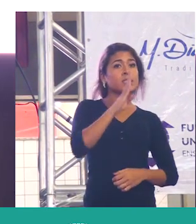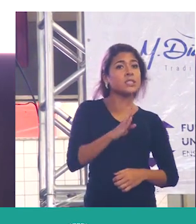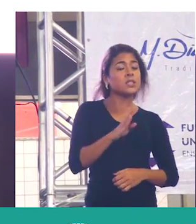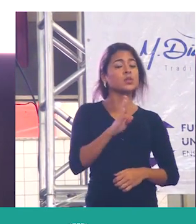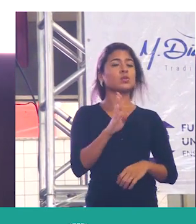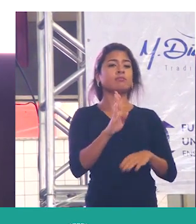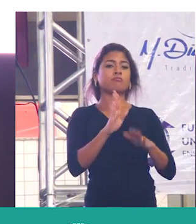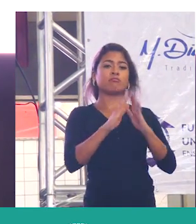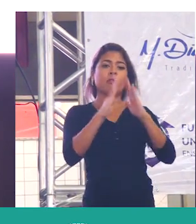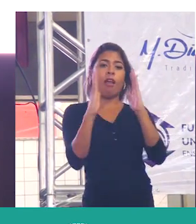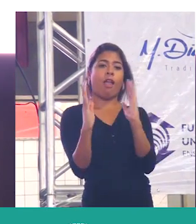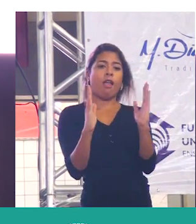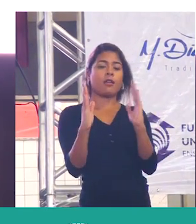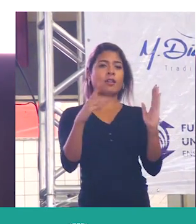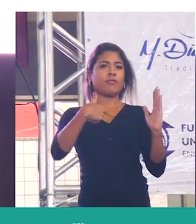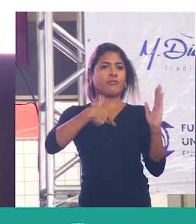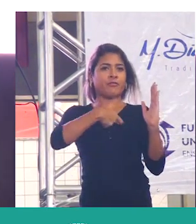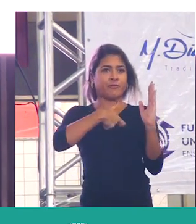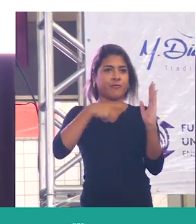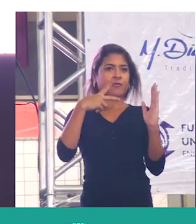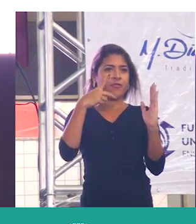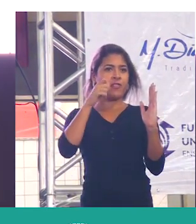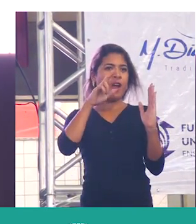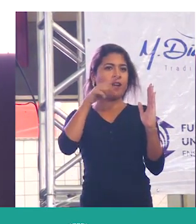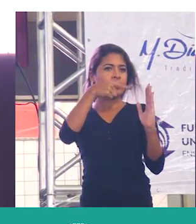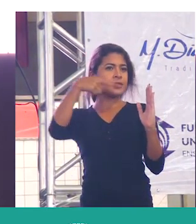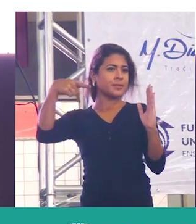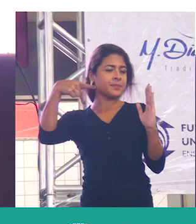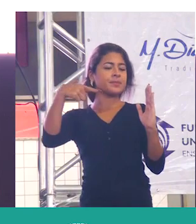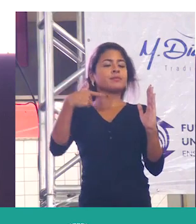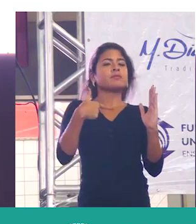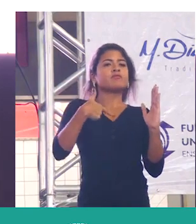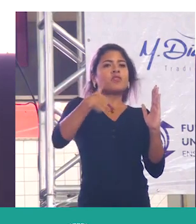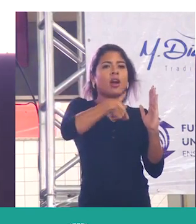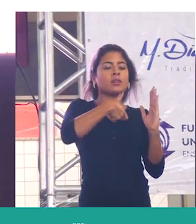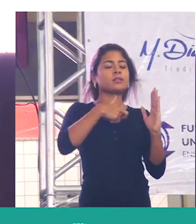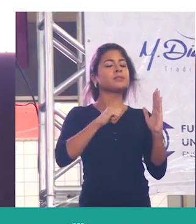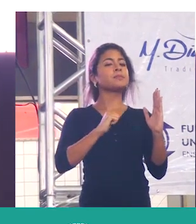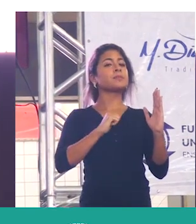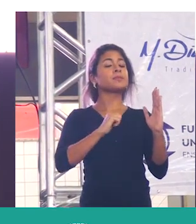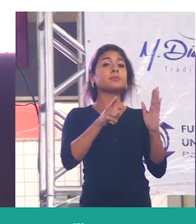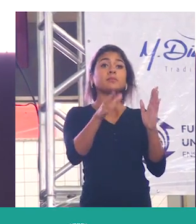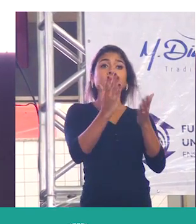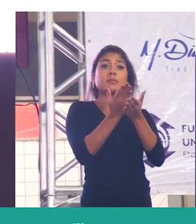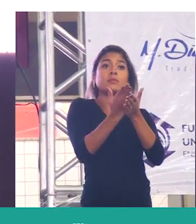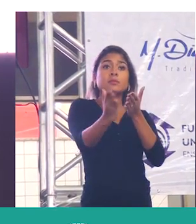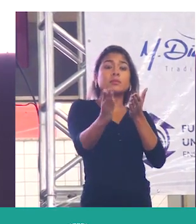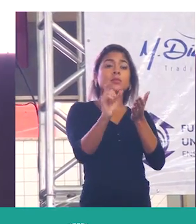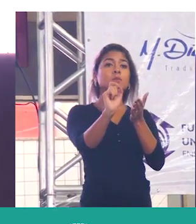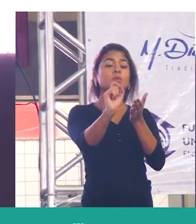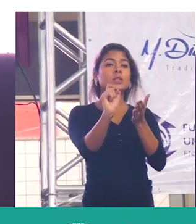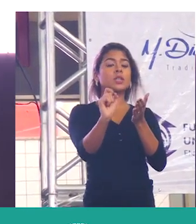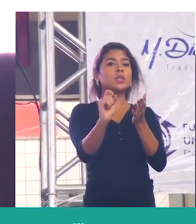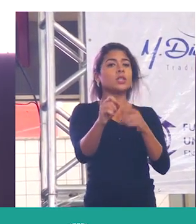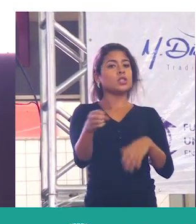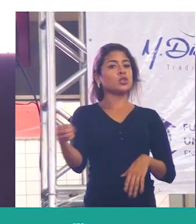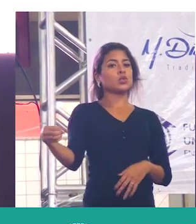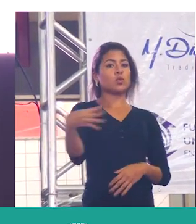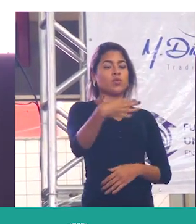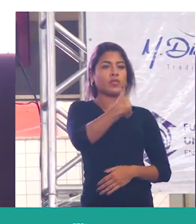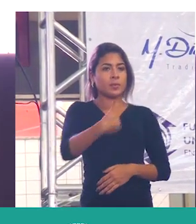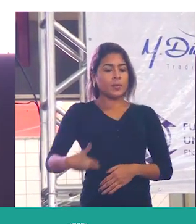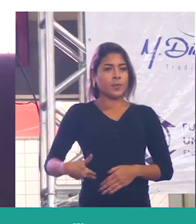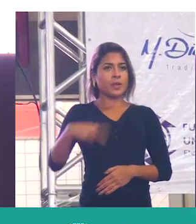Vargas, por volta desse período que eu falei há pouco, eis que começa a chamada República